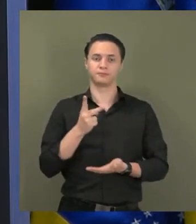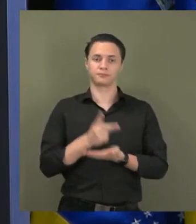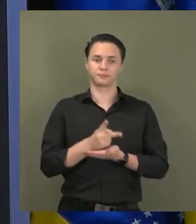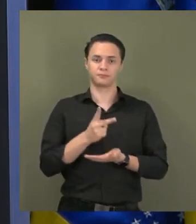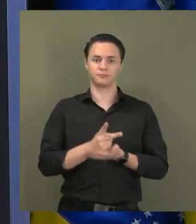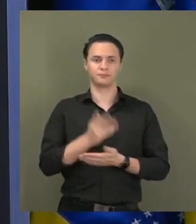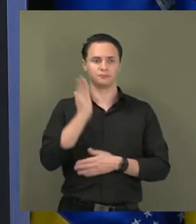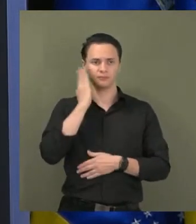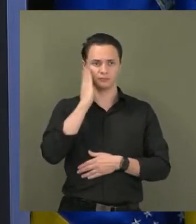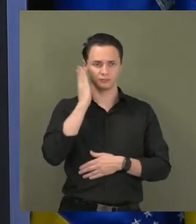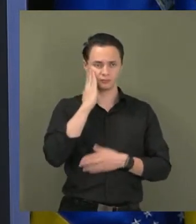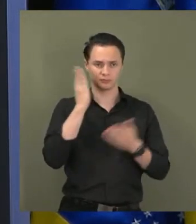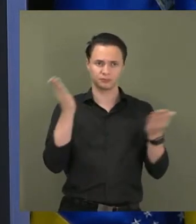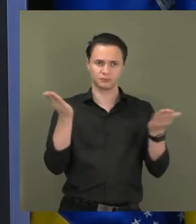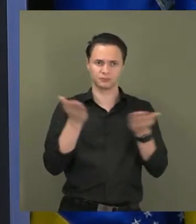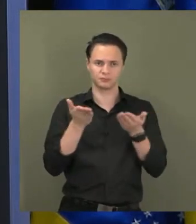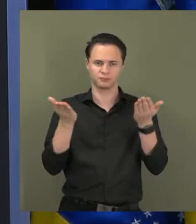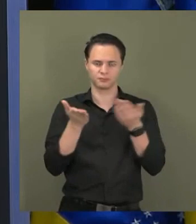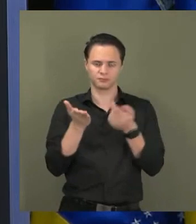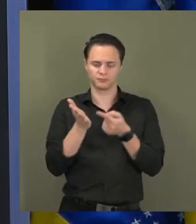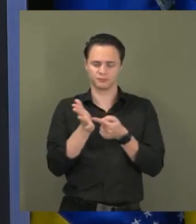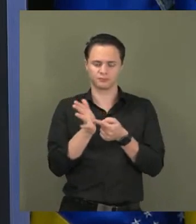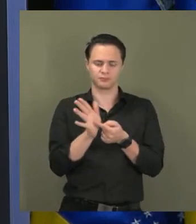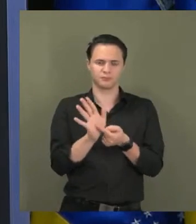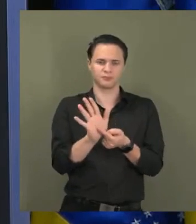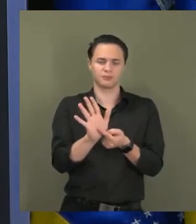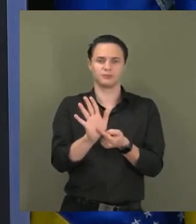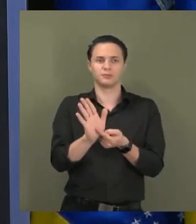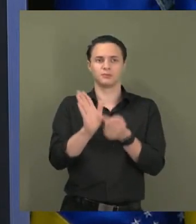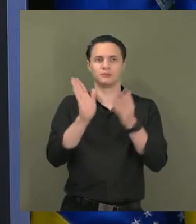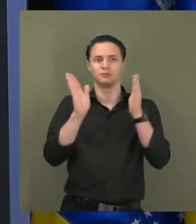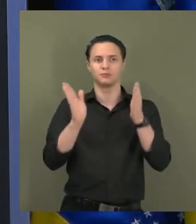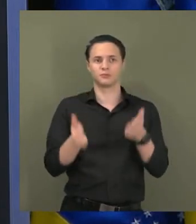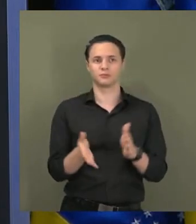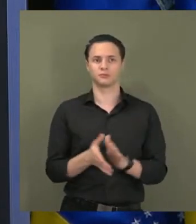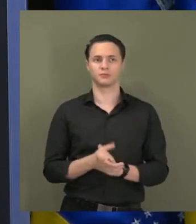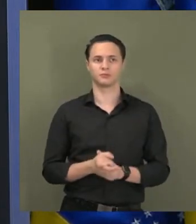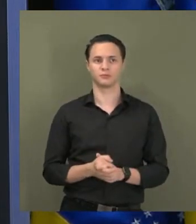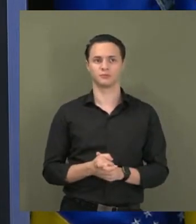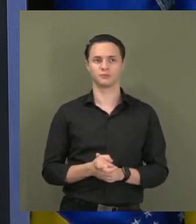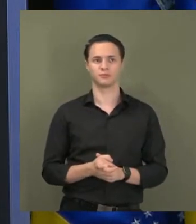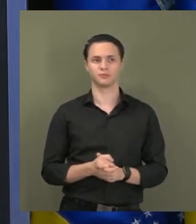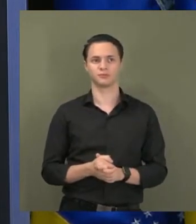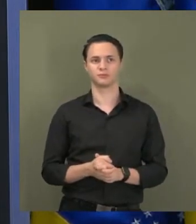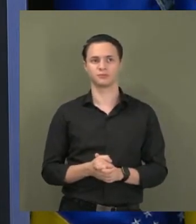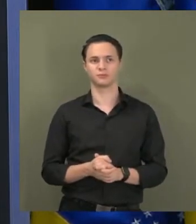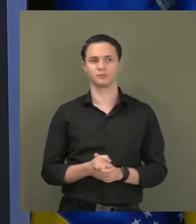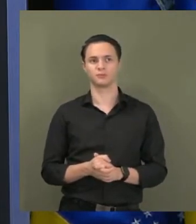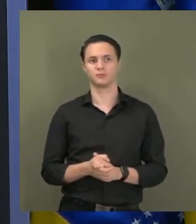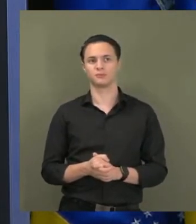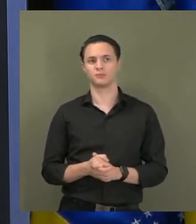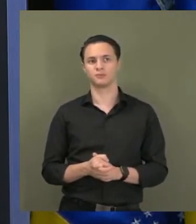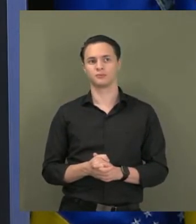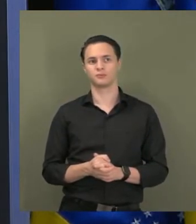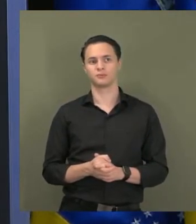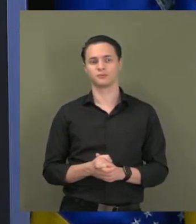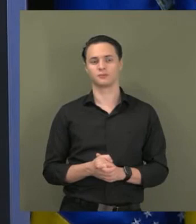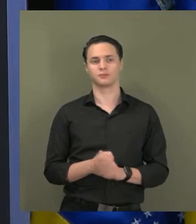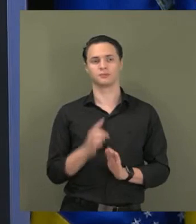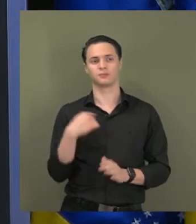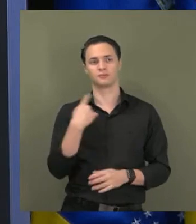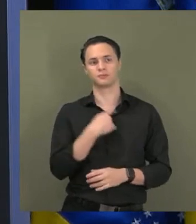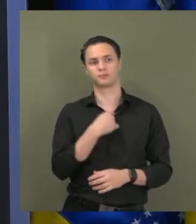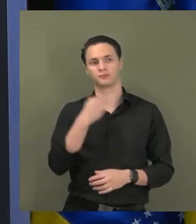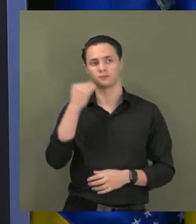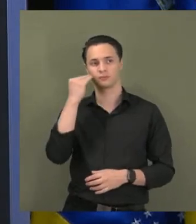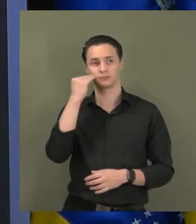cerco esteja fechando, cada vez mais, e a gente tem